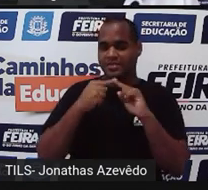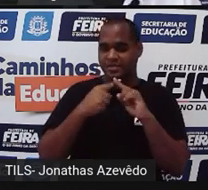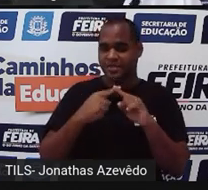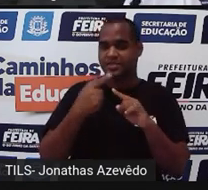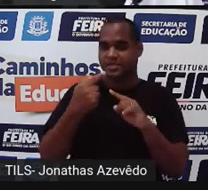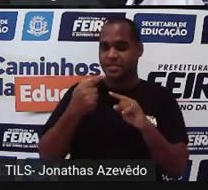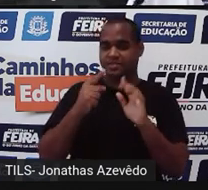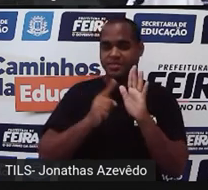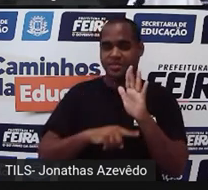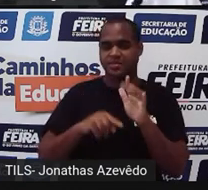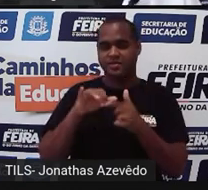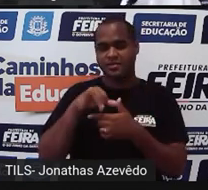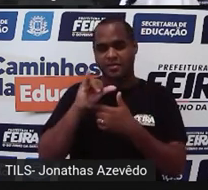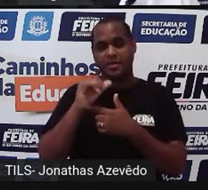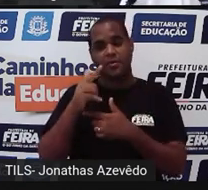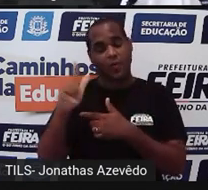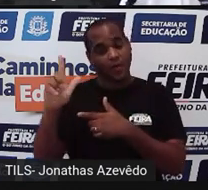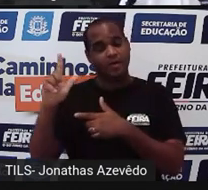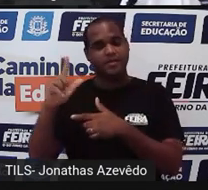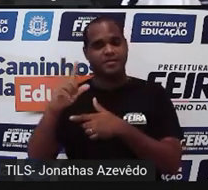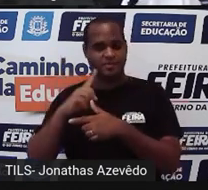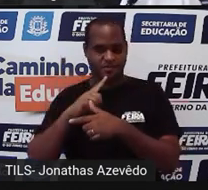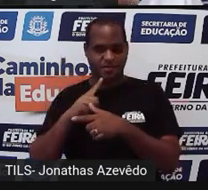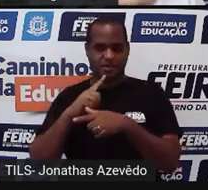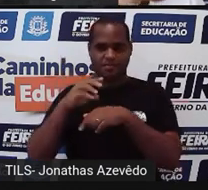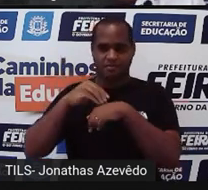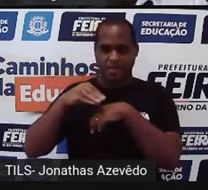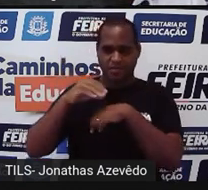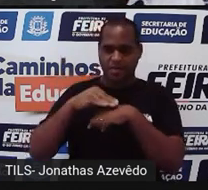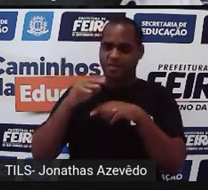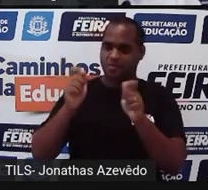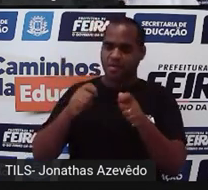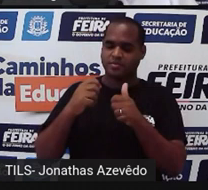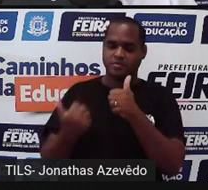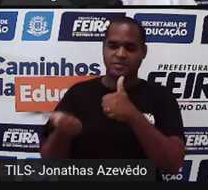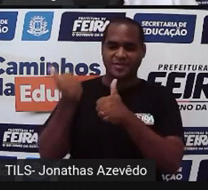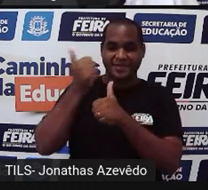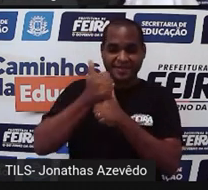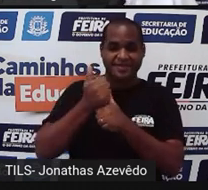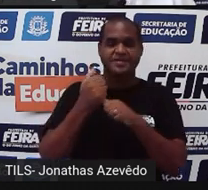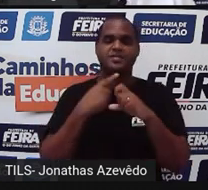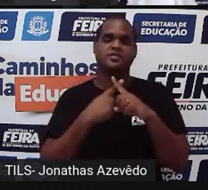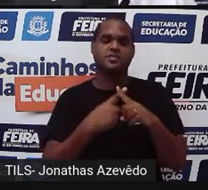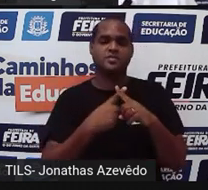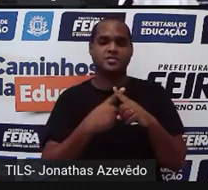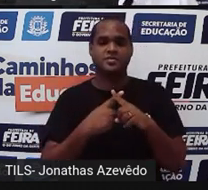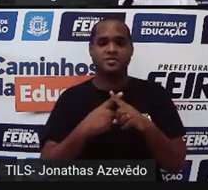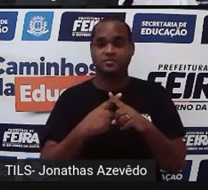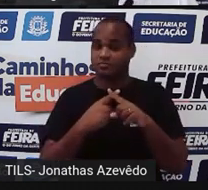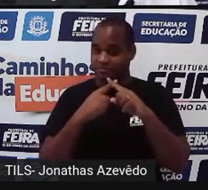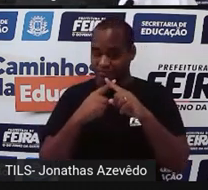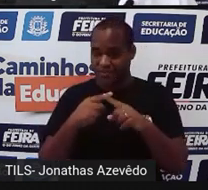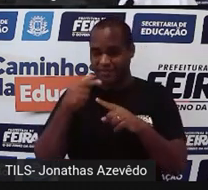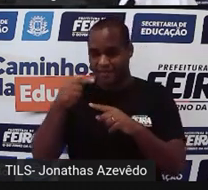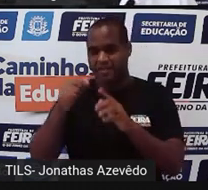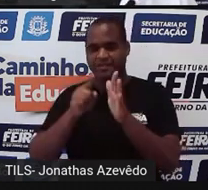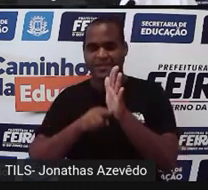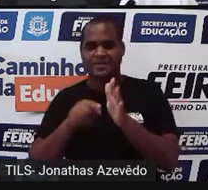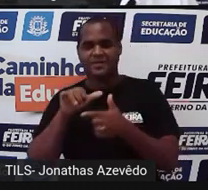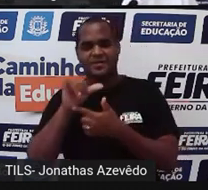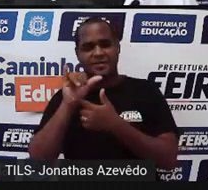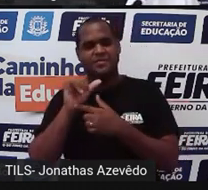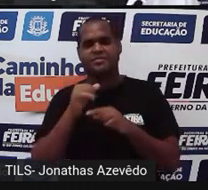posso pegar na outra equação e substituir X por 7 menos Y. Por